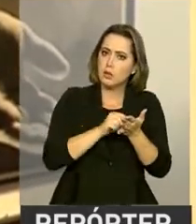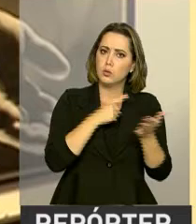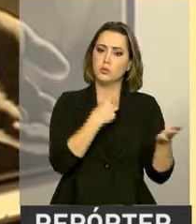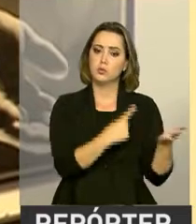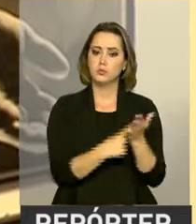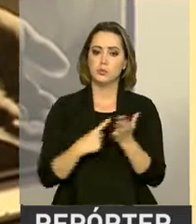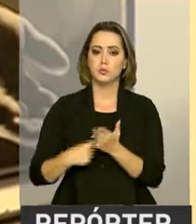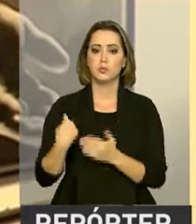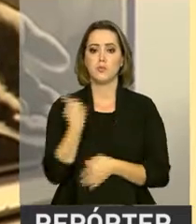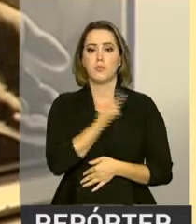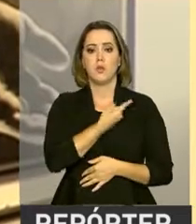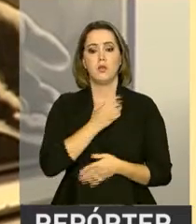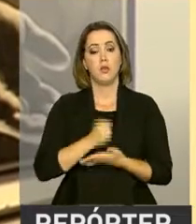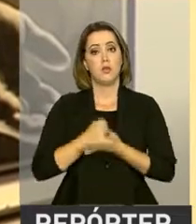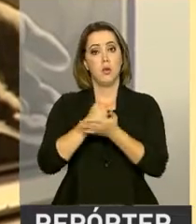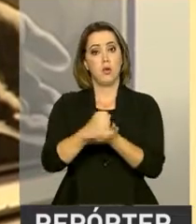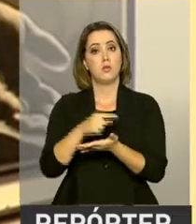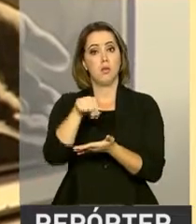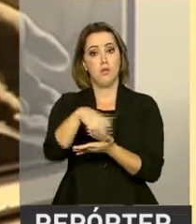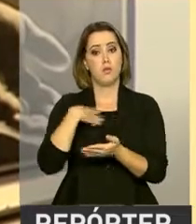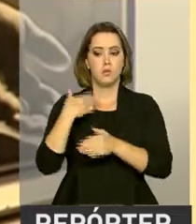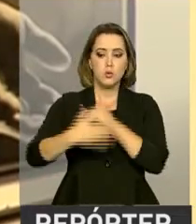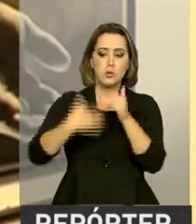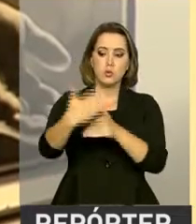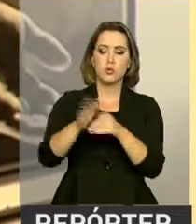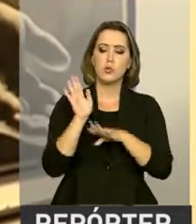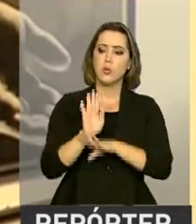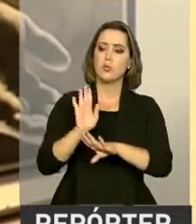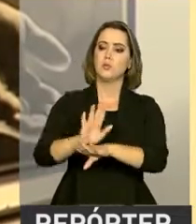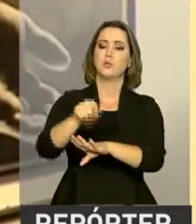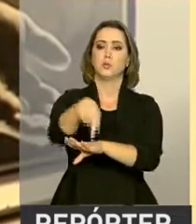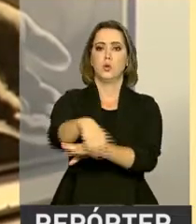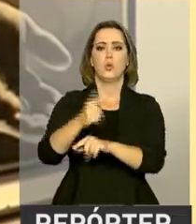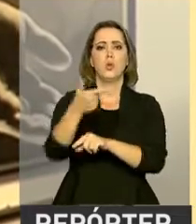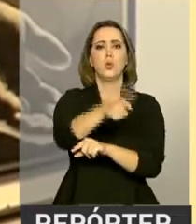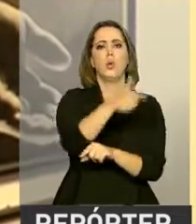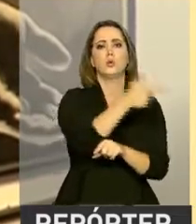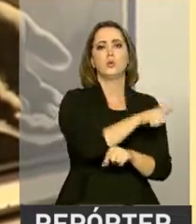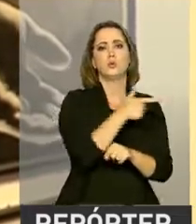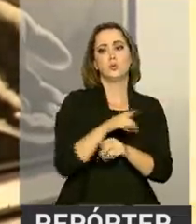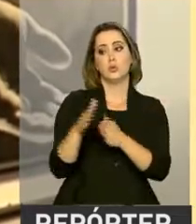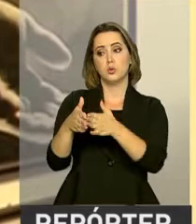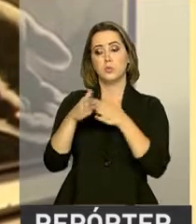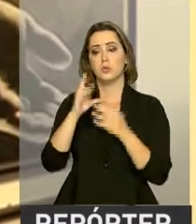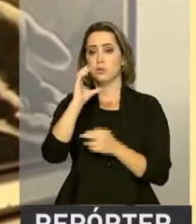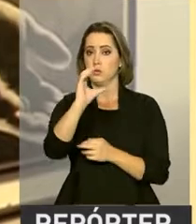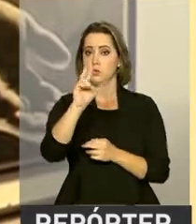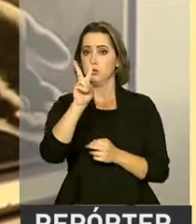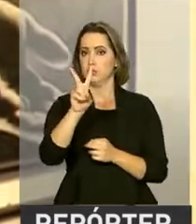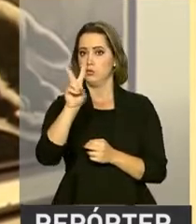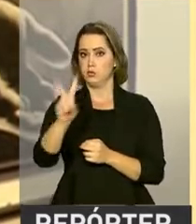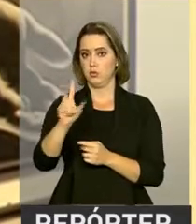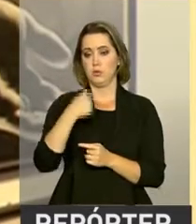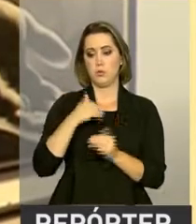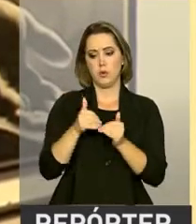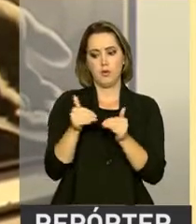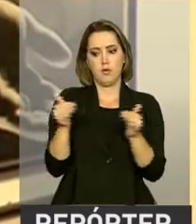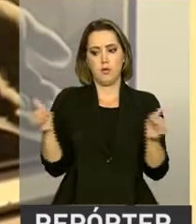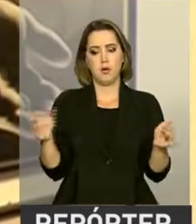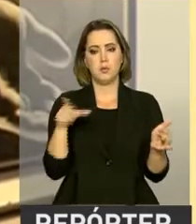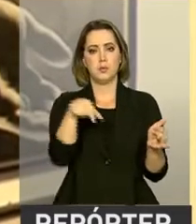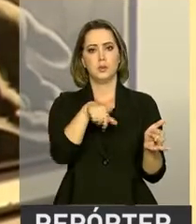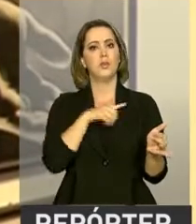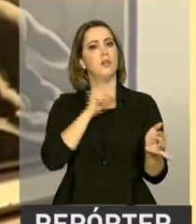ea nossa demonstração de que continuaremos apoiando em outras demandas do cd para que ele possa ampliar de forma